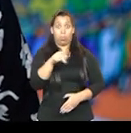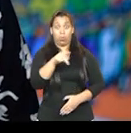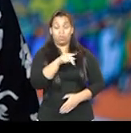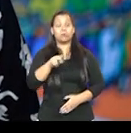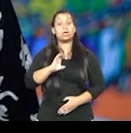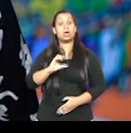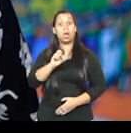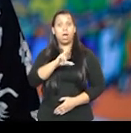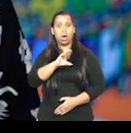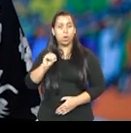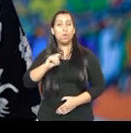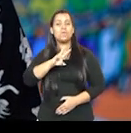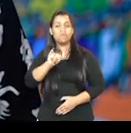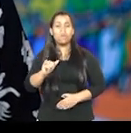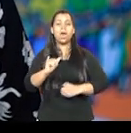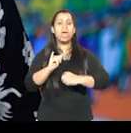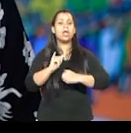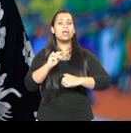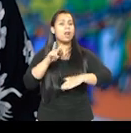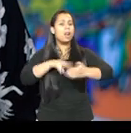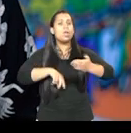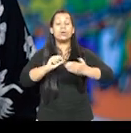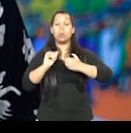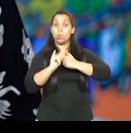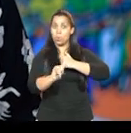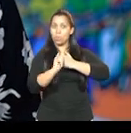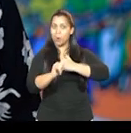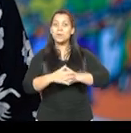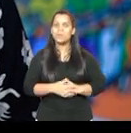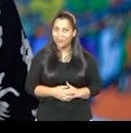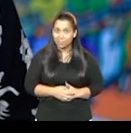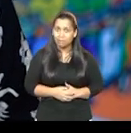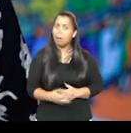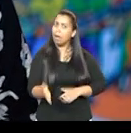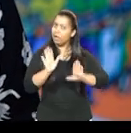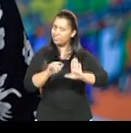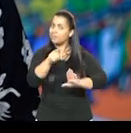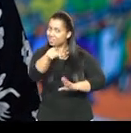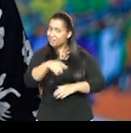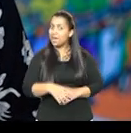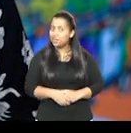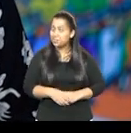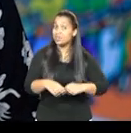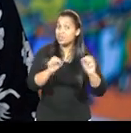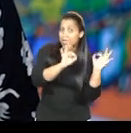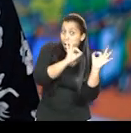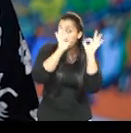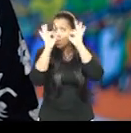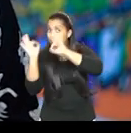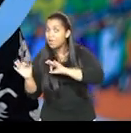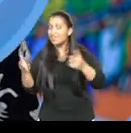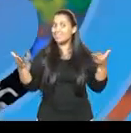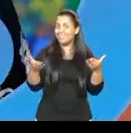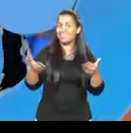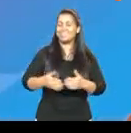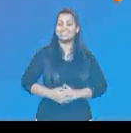crônica de Rubem Alves. Então é isso, fiquem conosco e curtam muito a nossa programação de